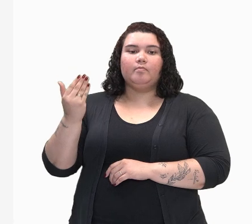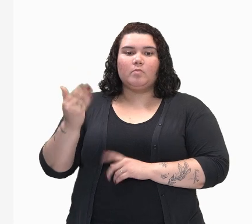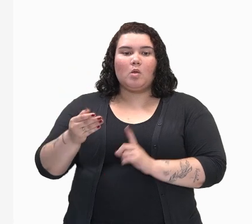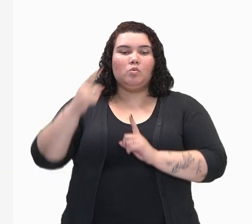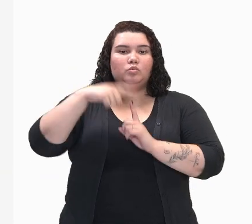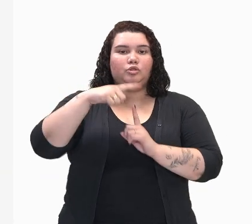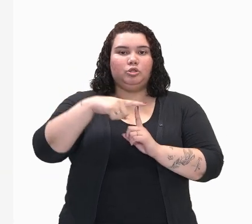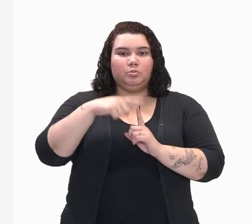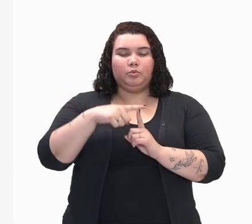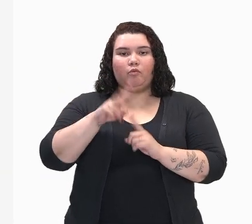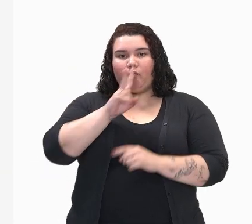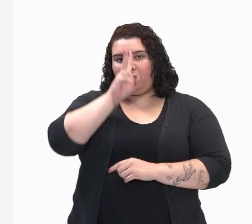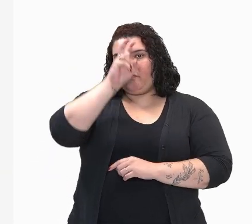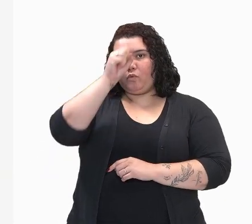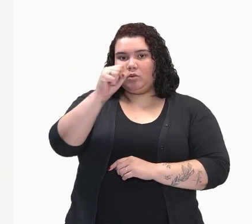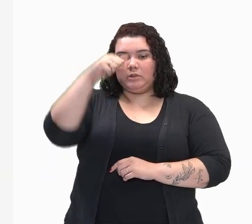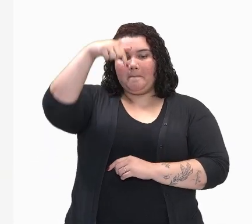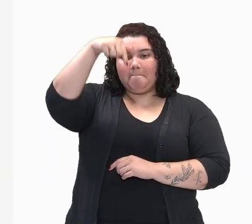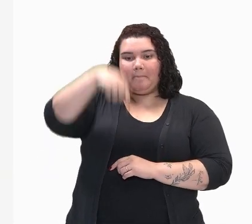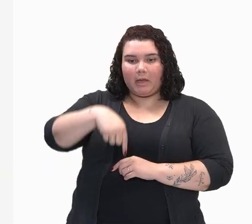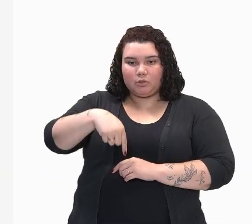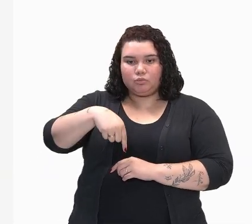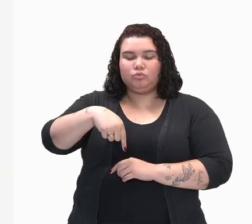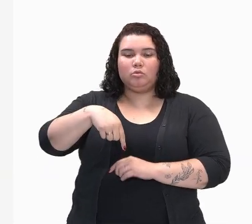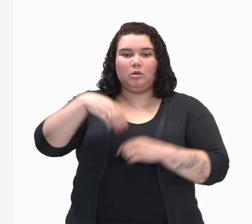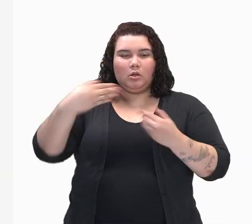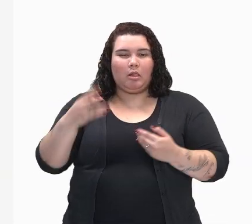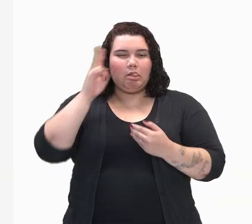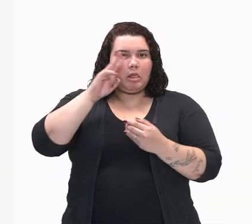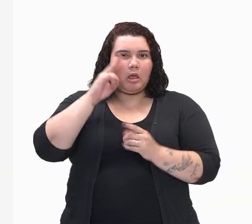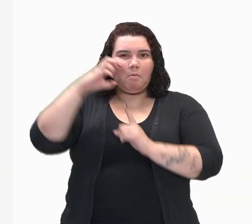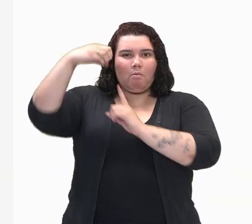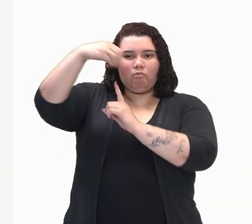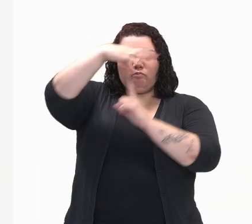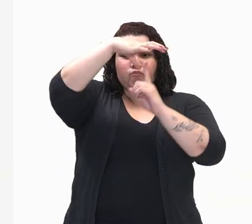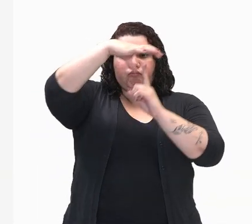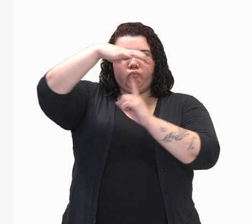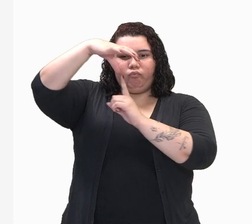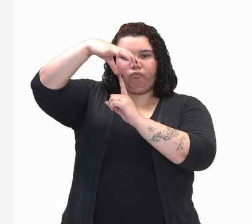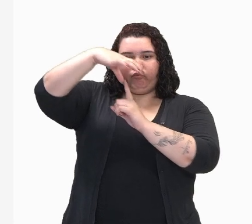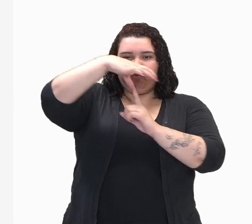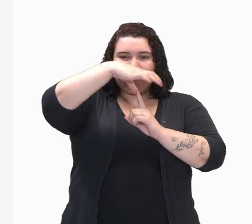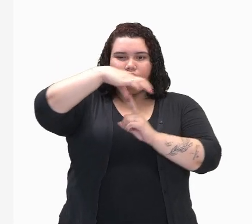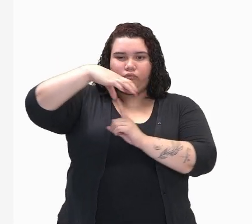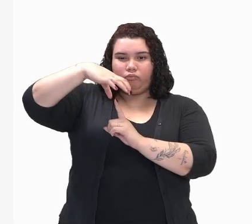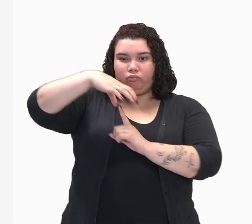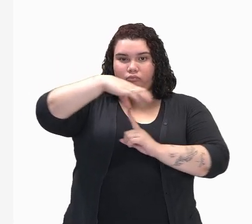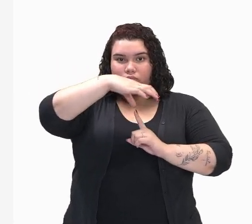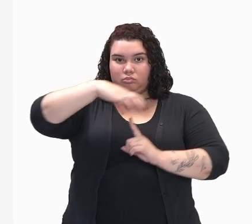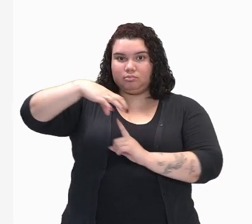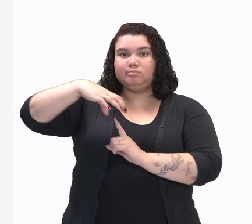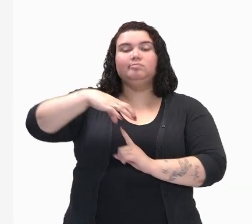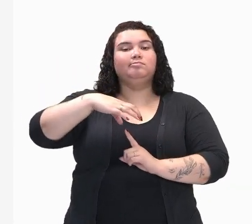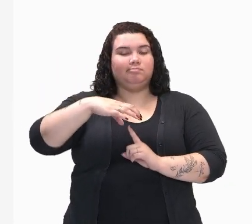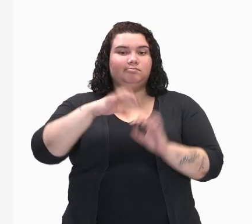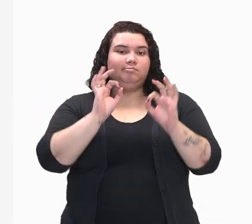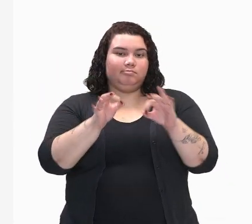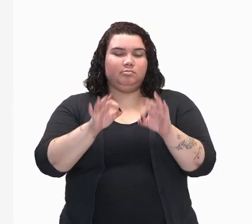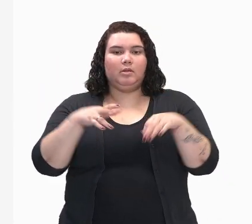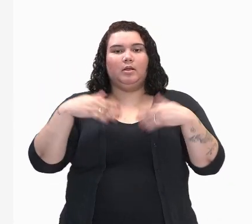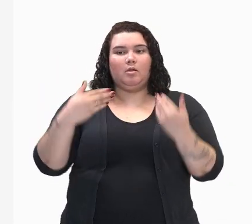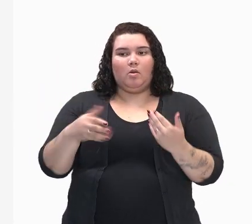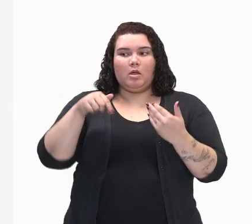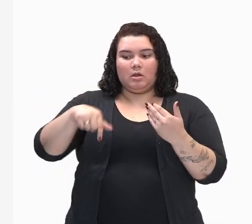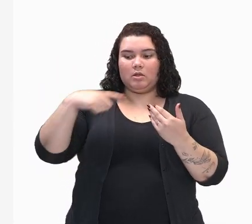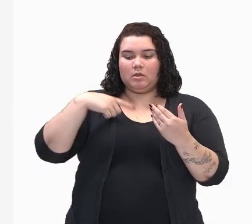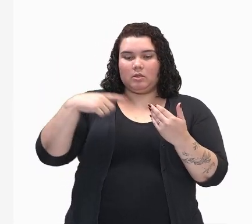vertical com sentido para baixo, é a situação lá do paraquedista, né? Quem puxa ele para baixo é a força peso, né? Exercida